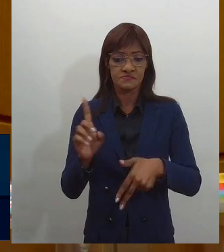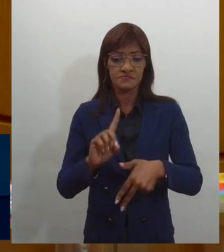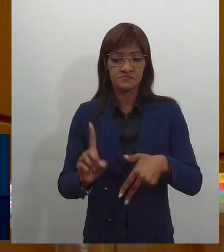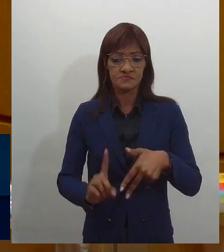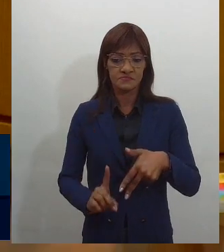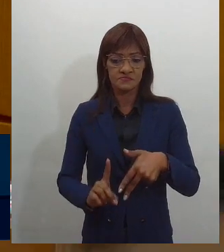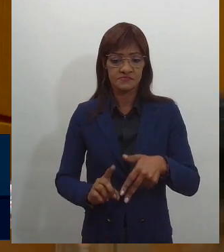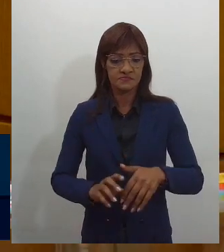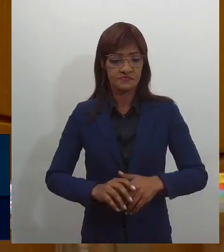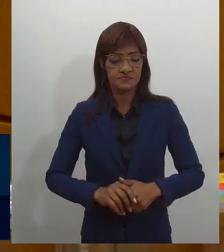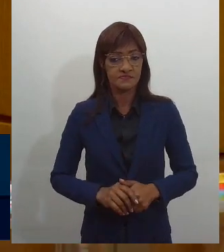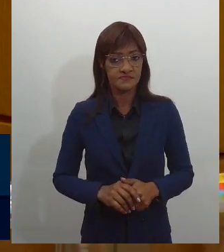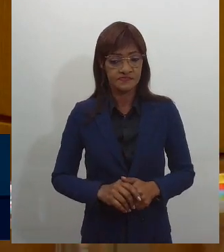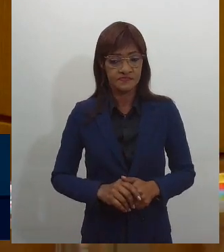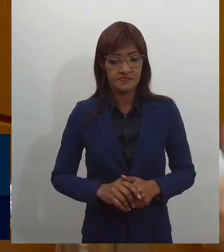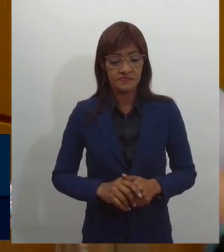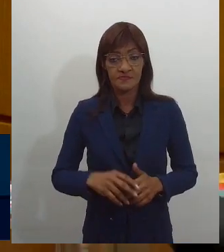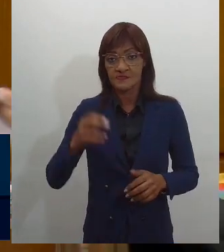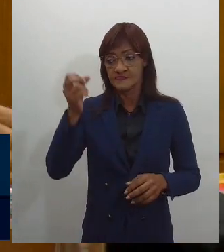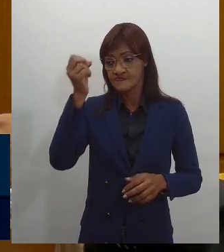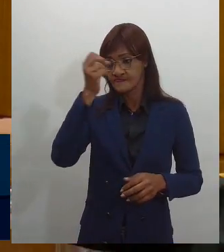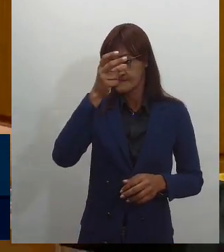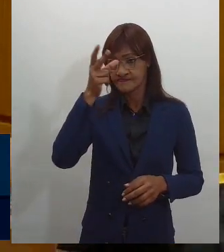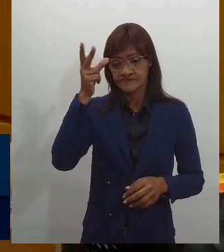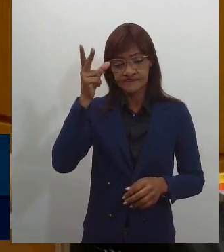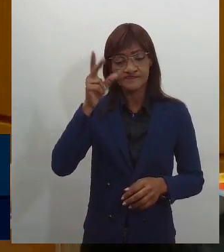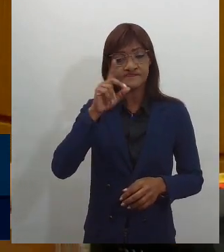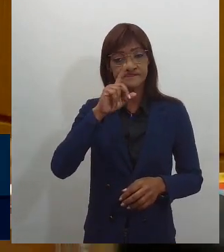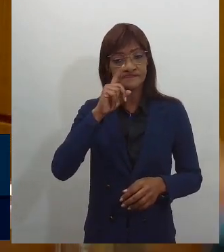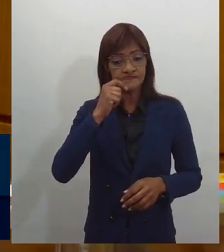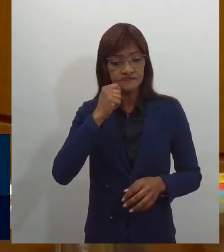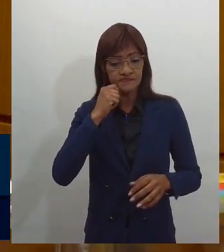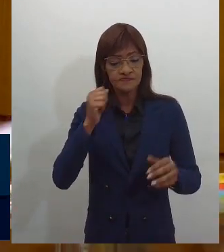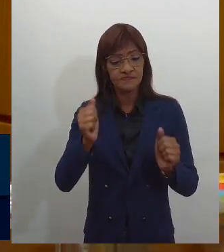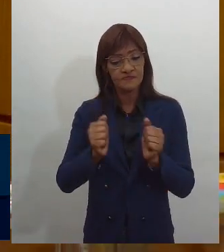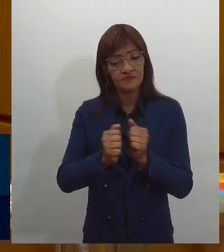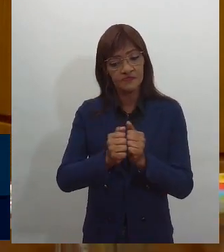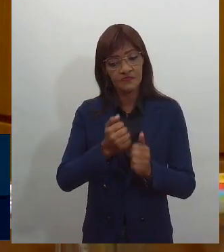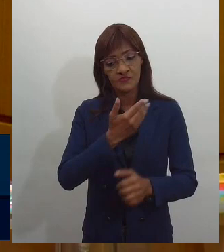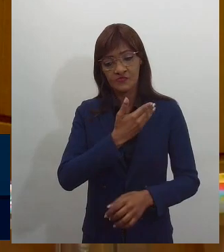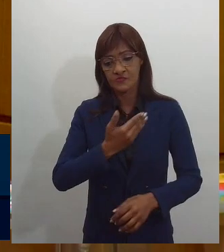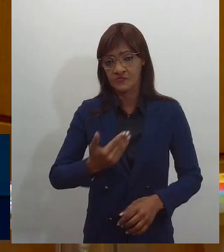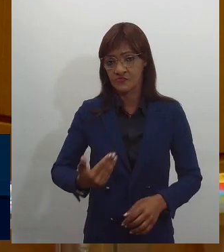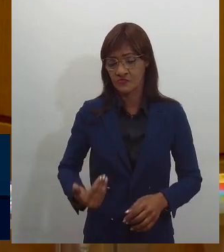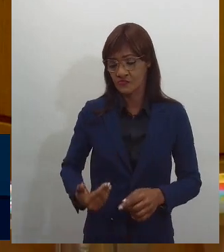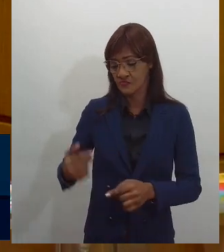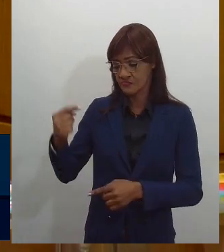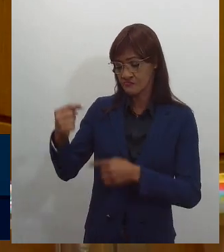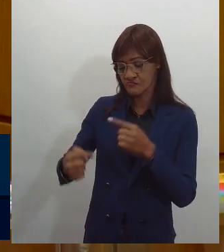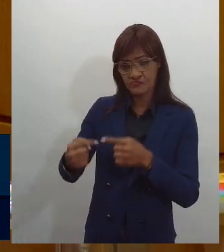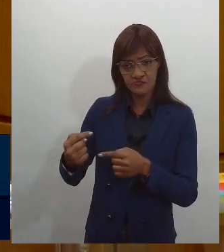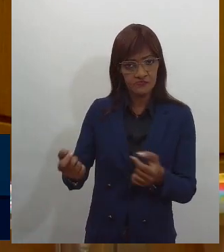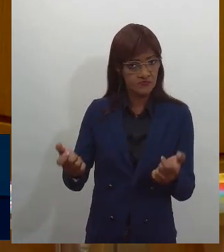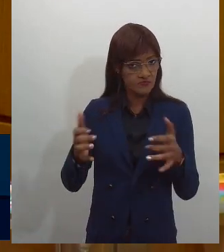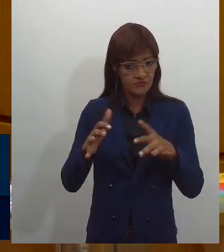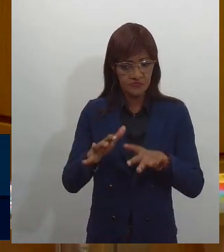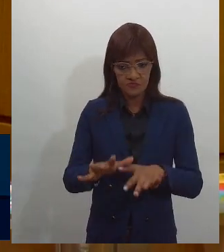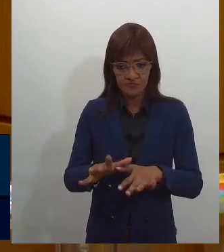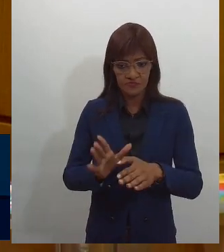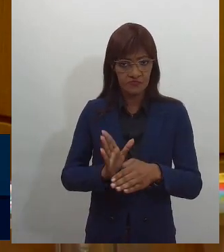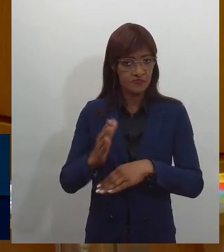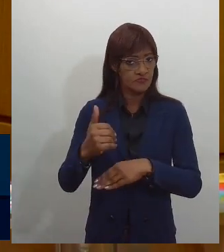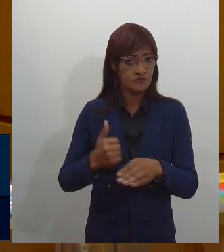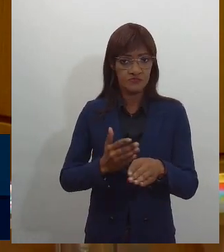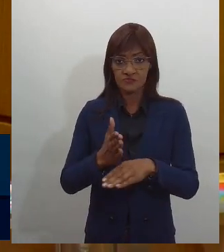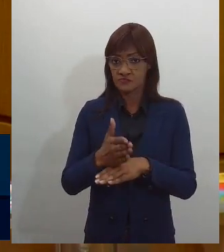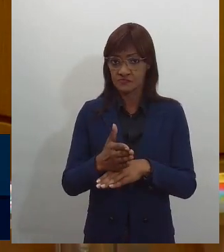de Aracaju e o Governo do Estado não têm política de inclusão, de acessibilidade, então nós,